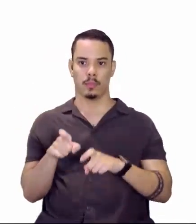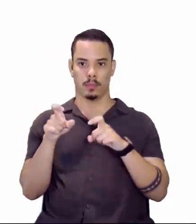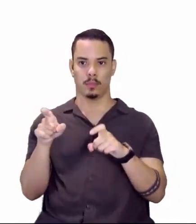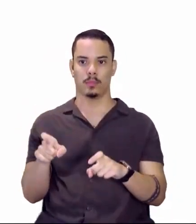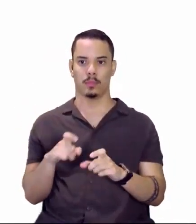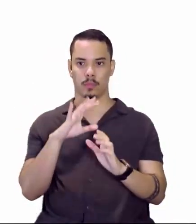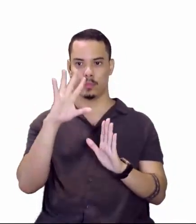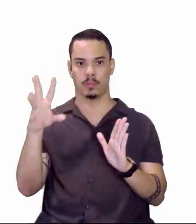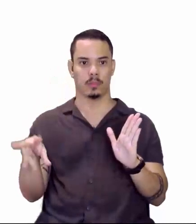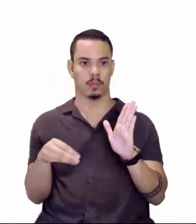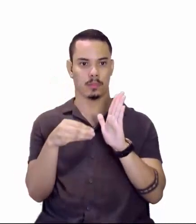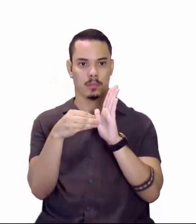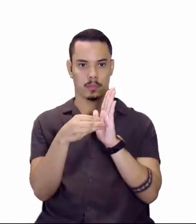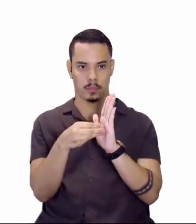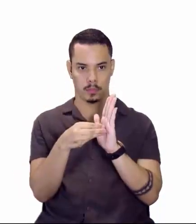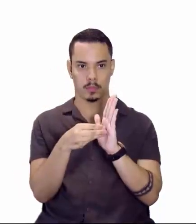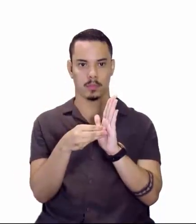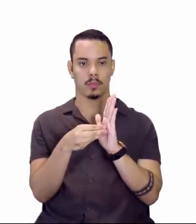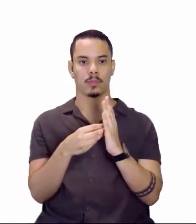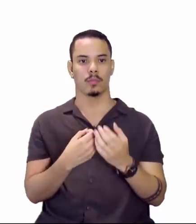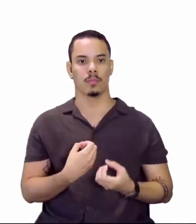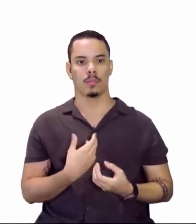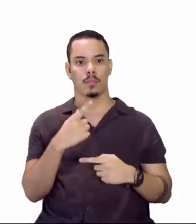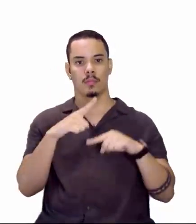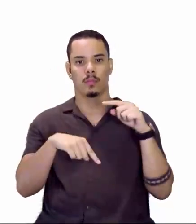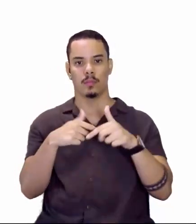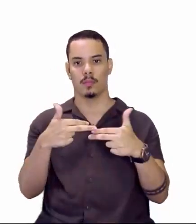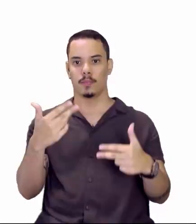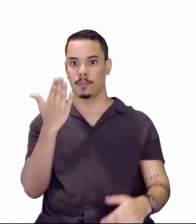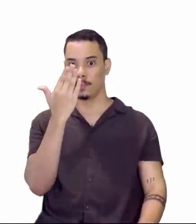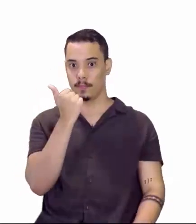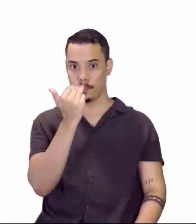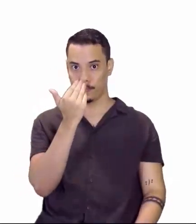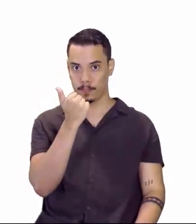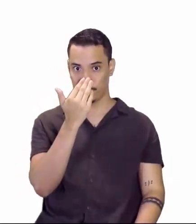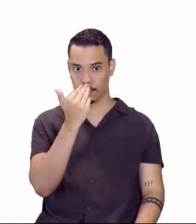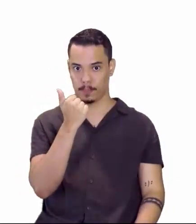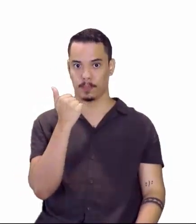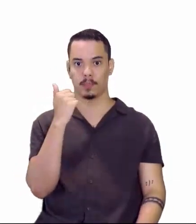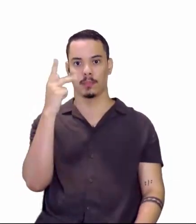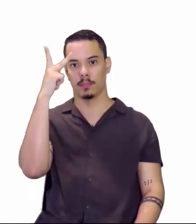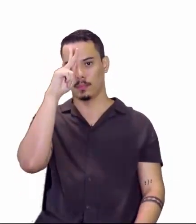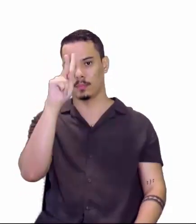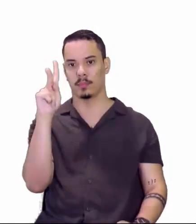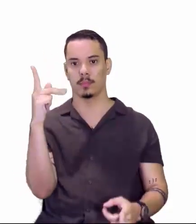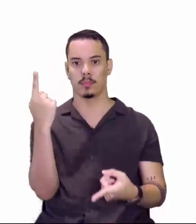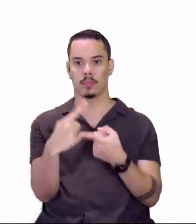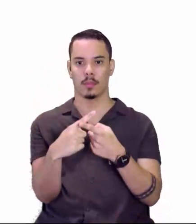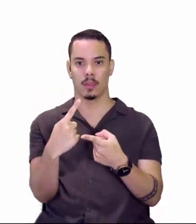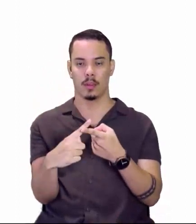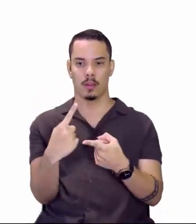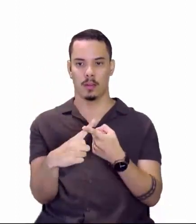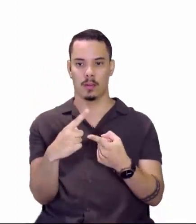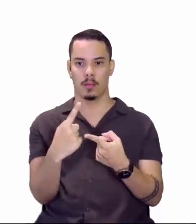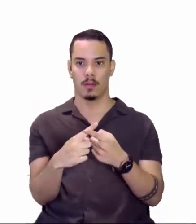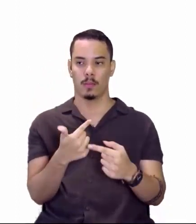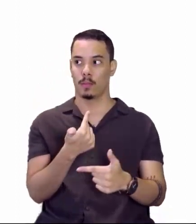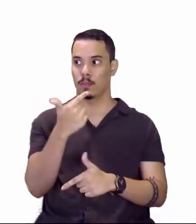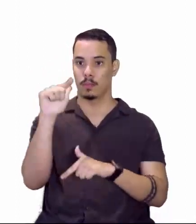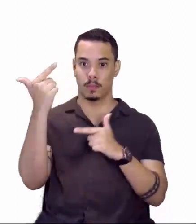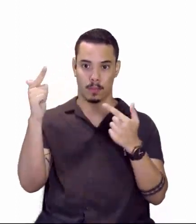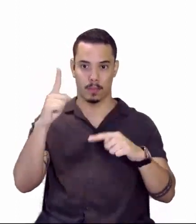a incrementarem a produção de alimentos. Para tanto, além de